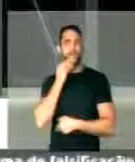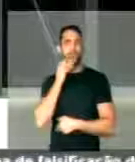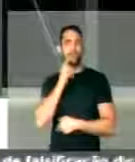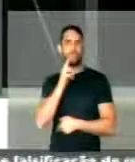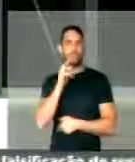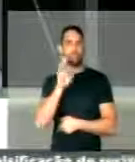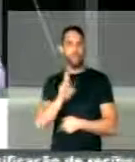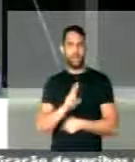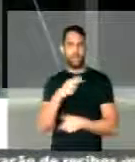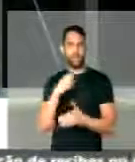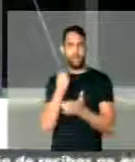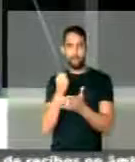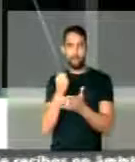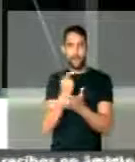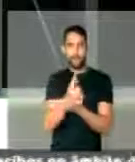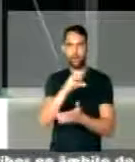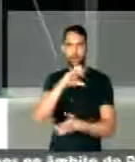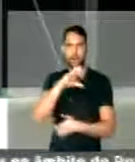pagou